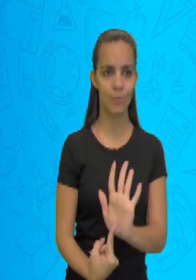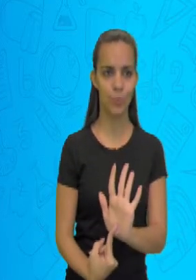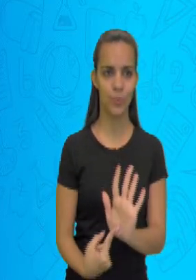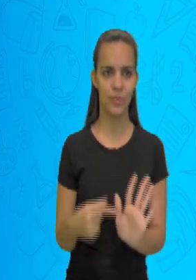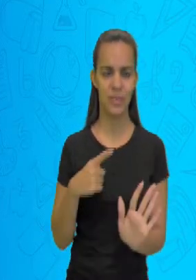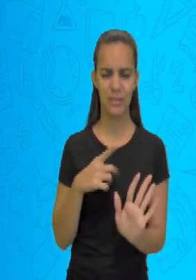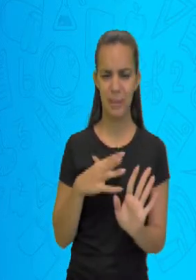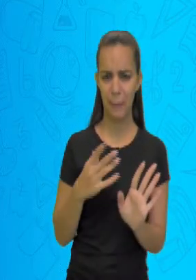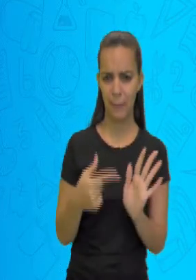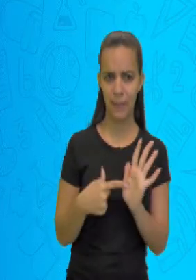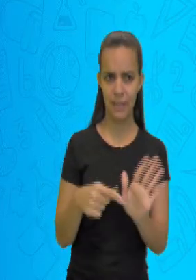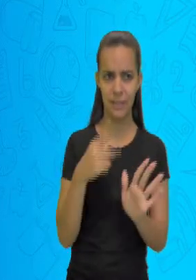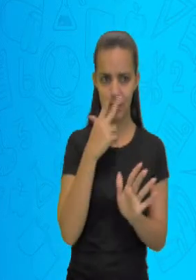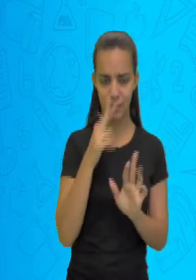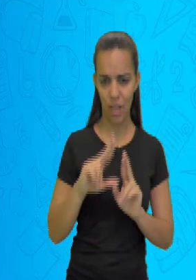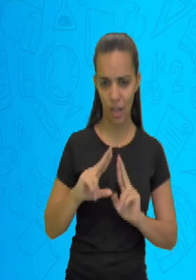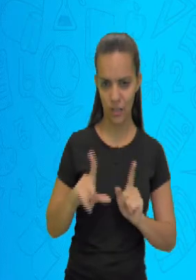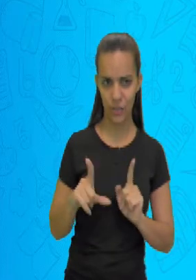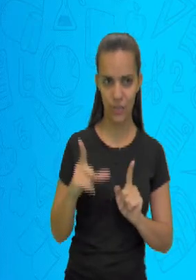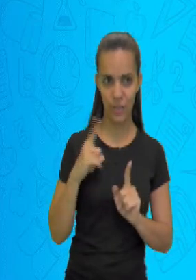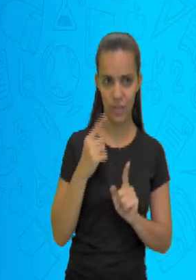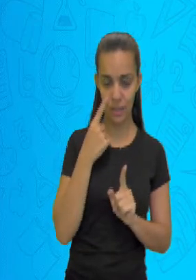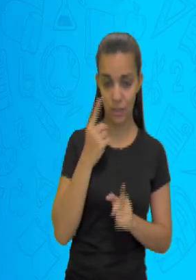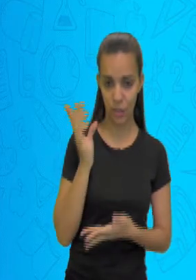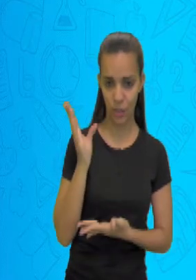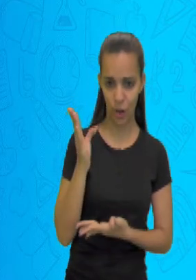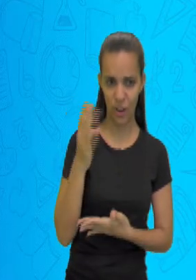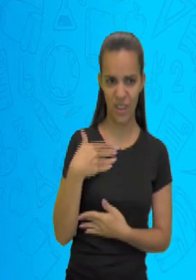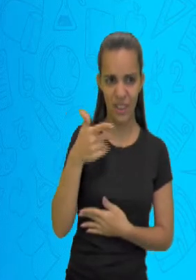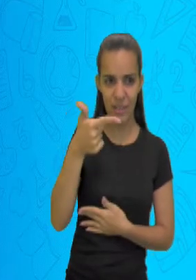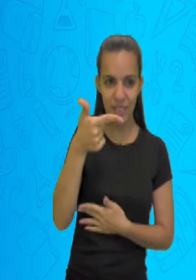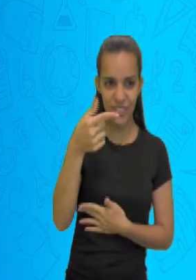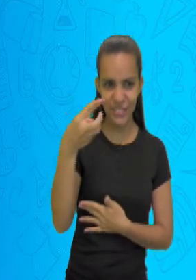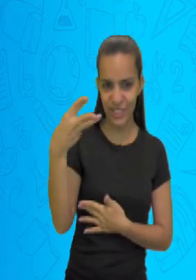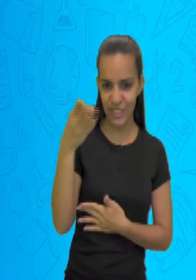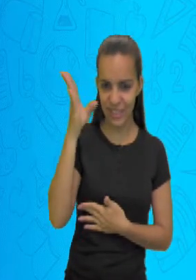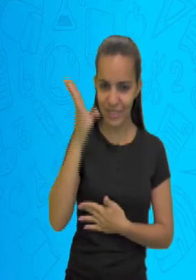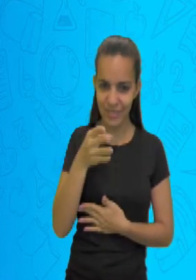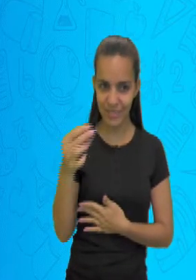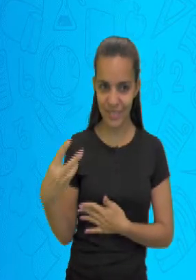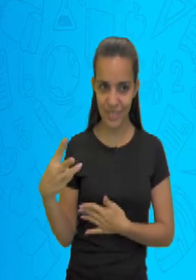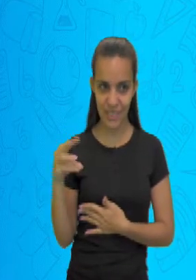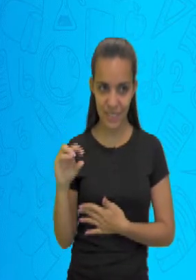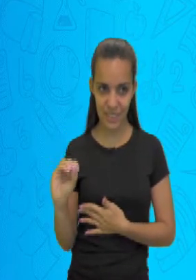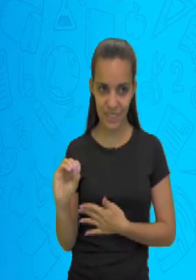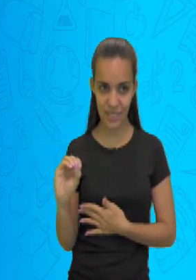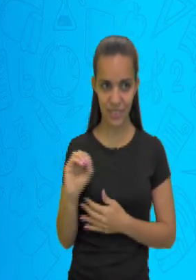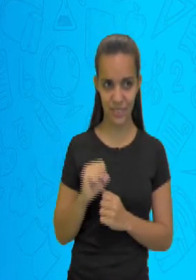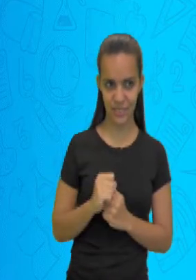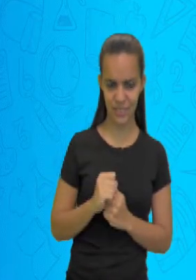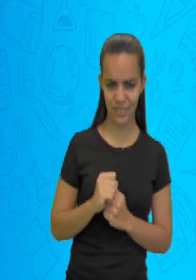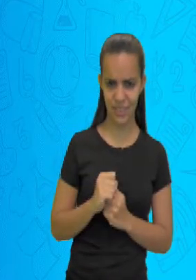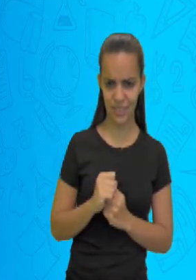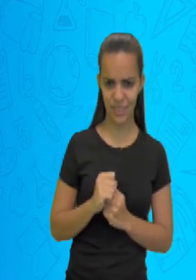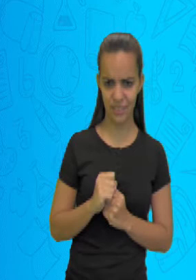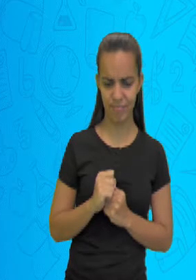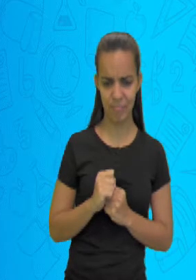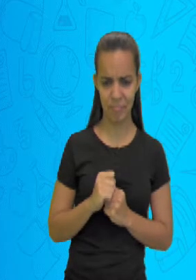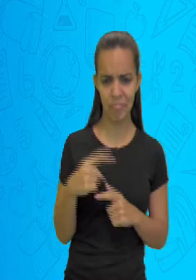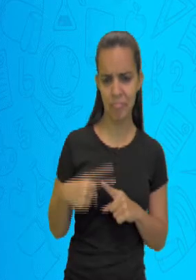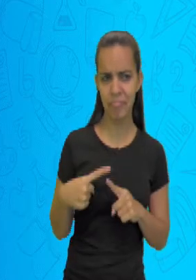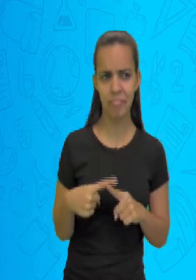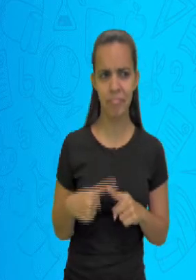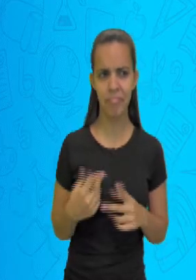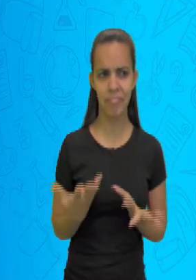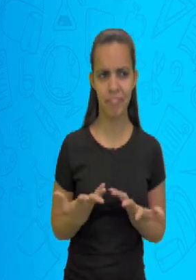aqui, ó. Vocês já perceberam que aqui a gente tem, ó, no dia 23, também tem o dia 30.